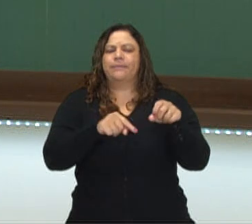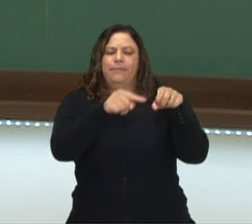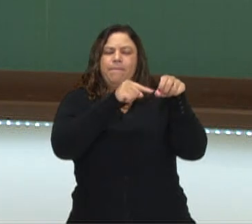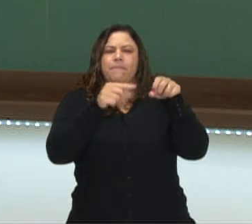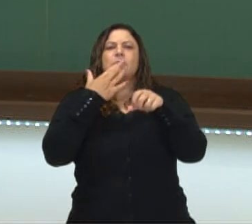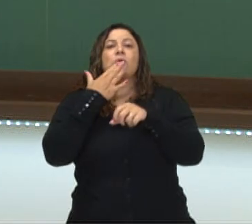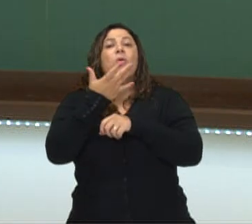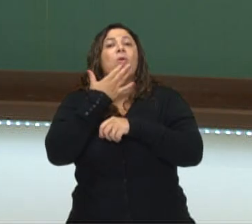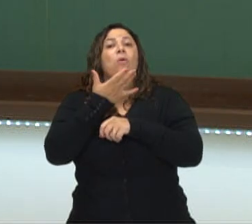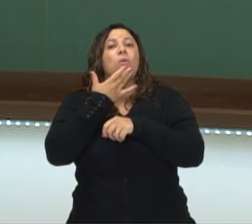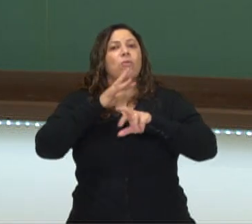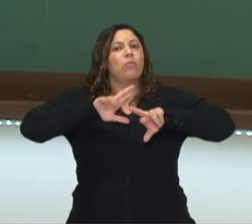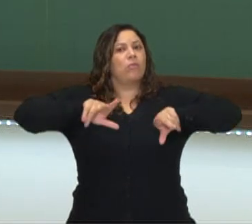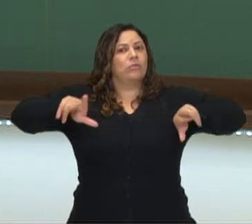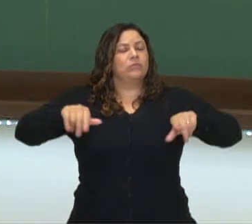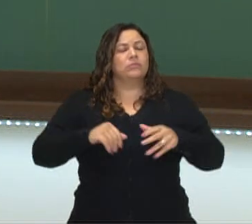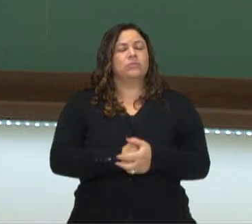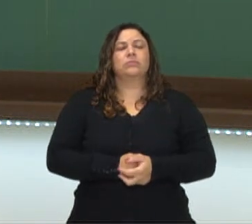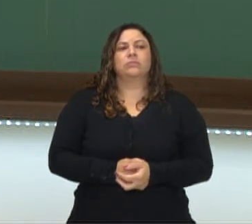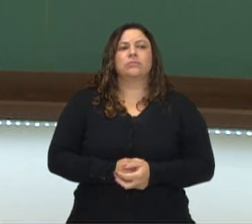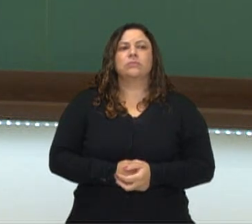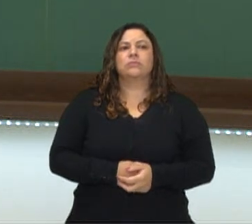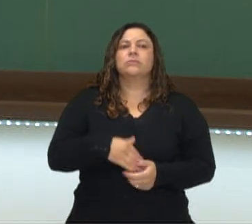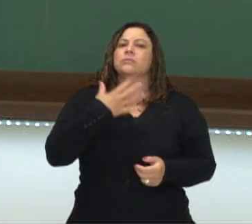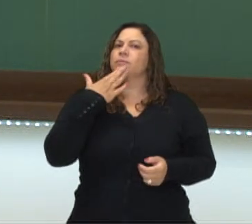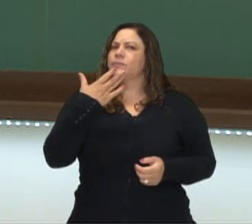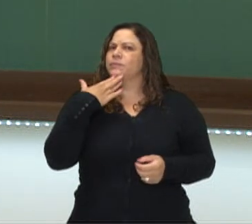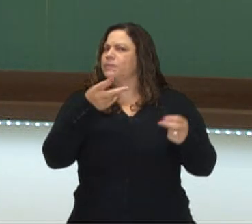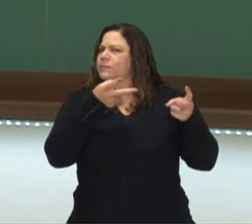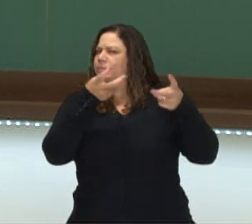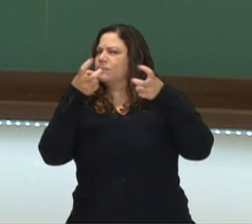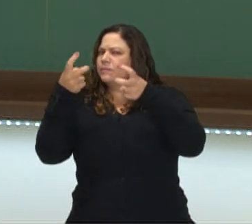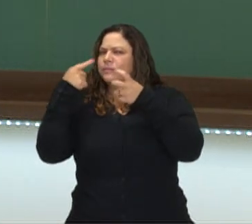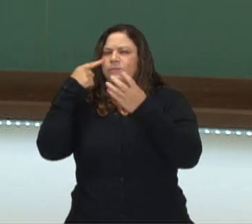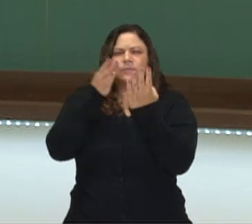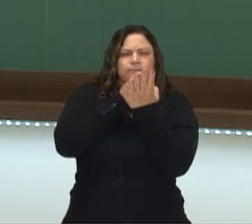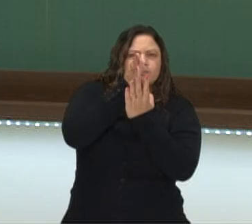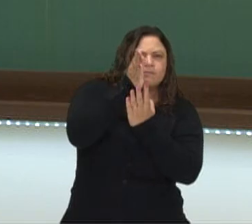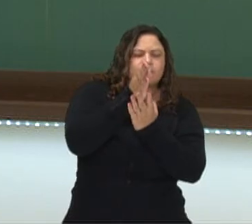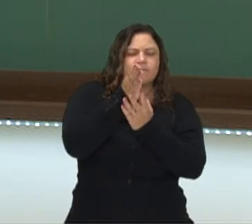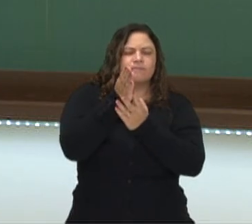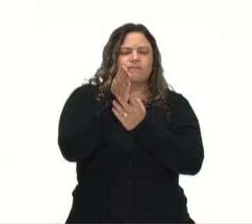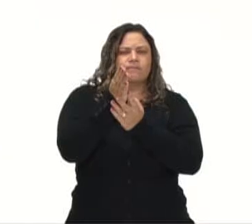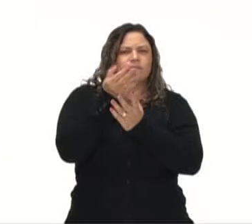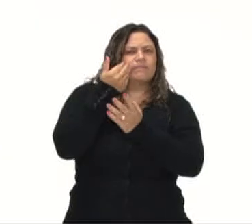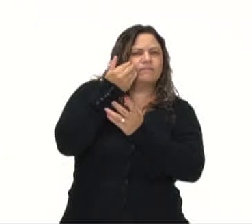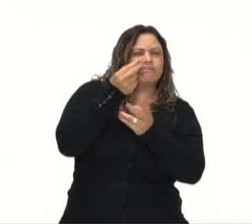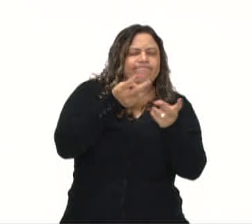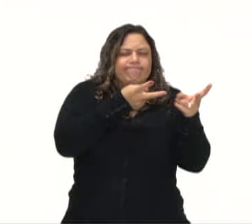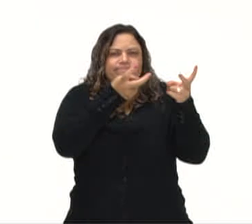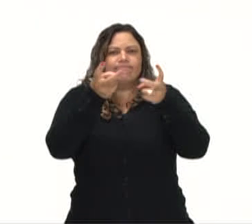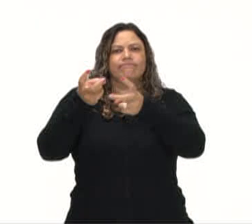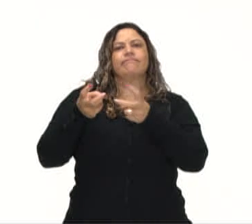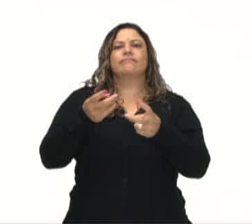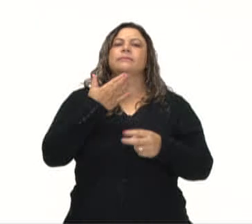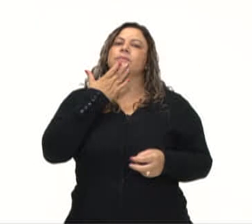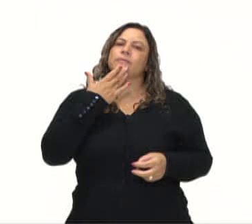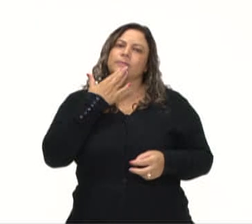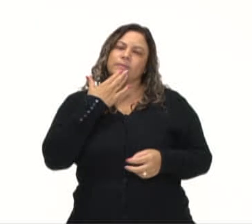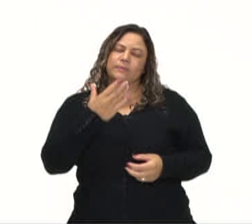na coloração, porque a cor das bolinhas vai te dar o caminho para resolver este exercício. Bolinhas de cores